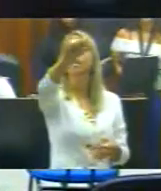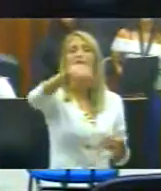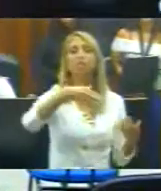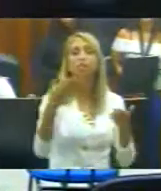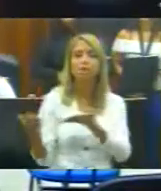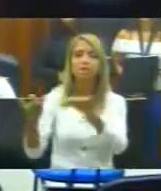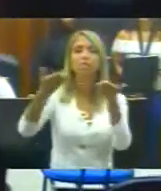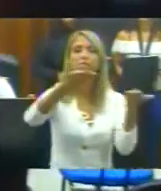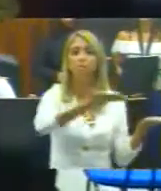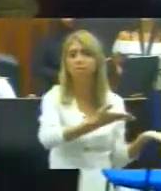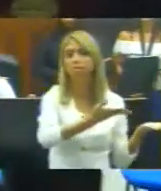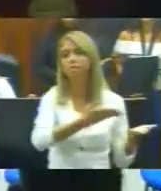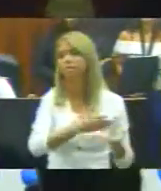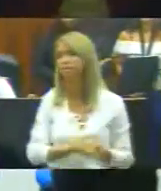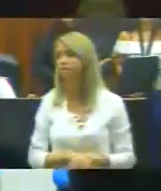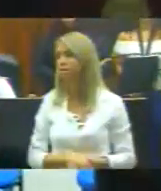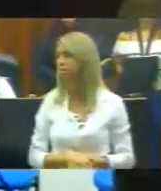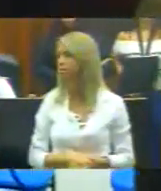Oliveira.